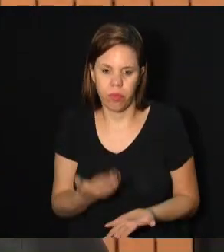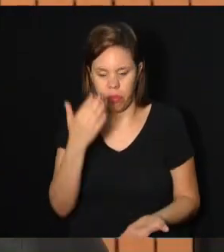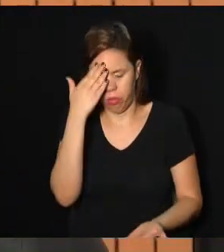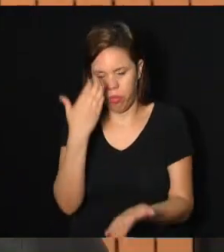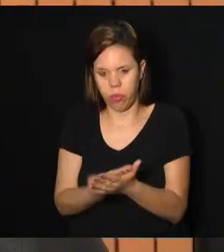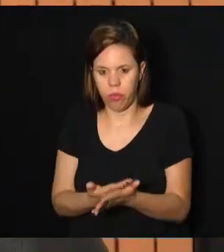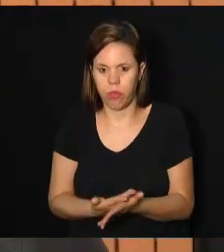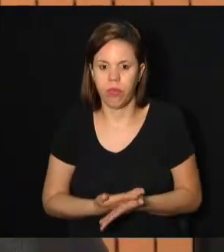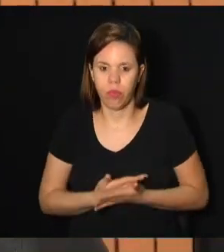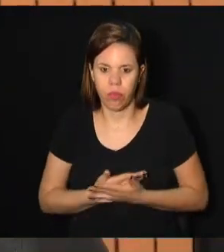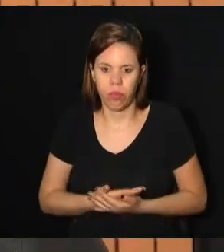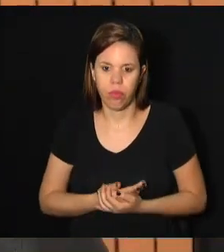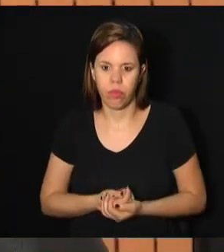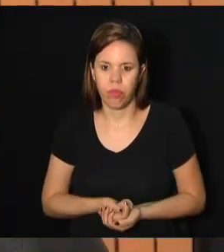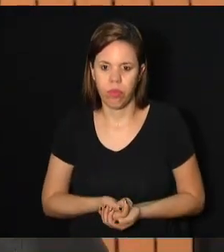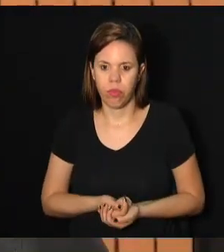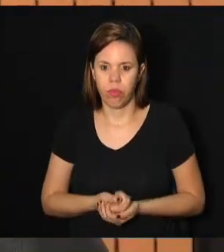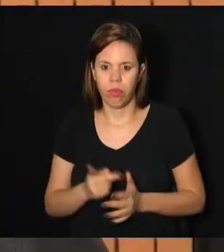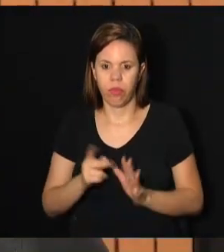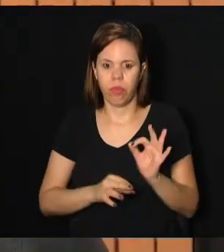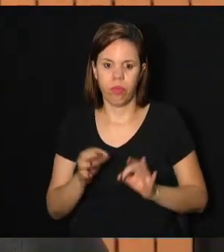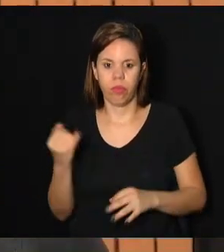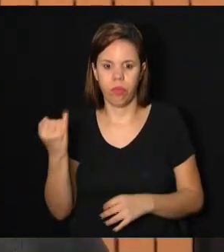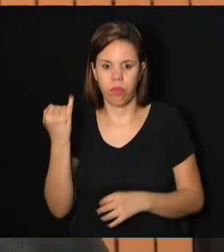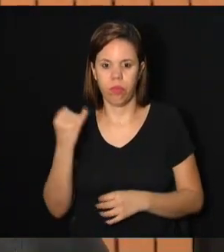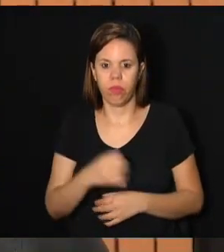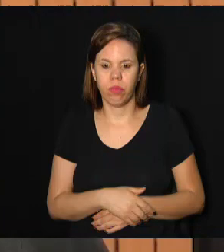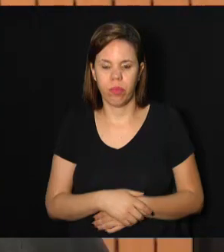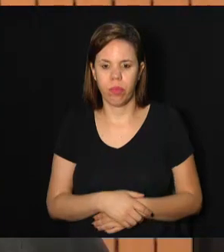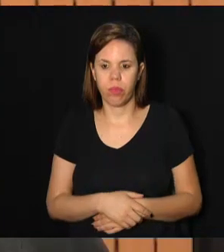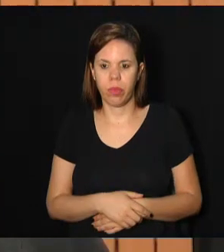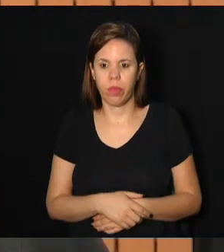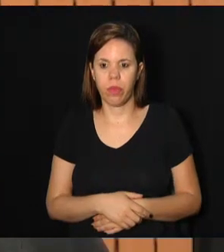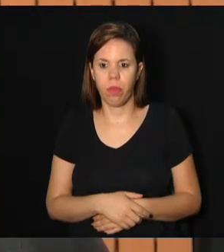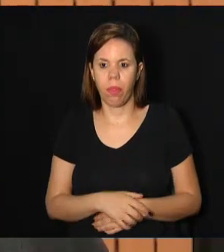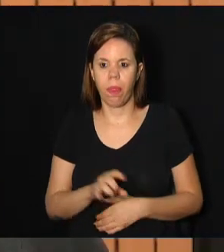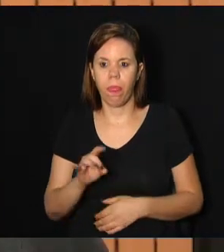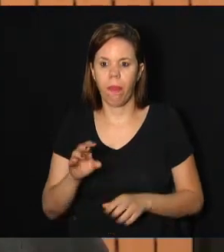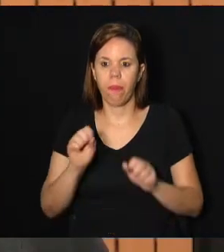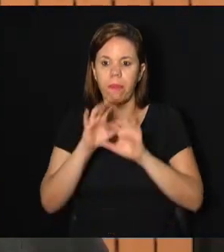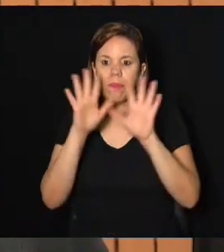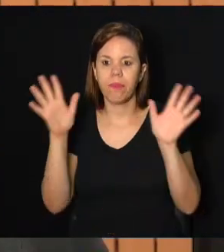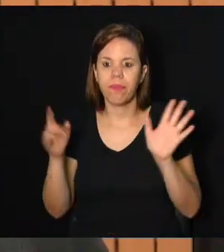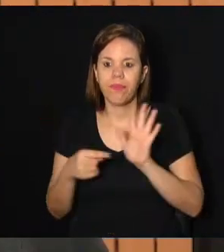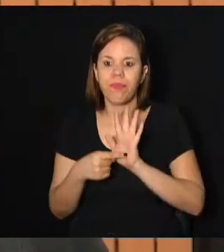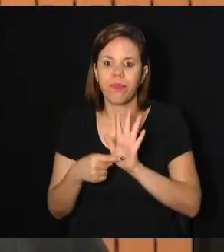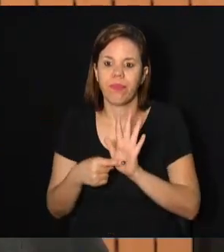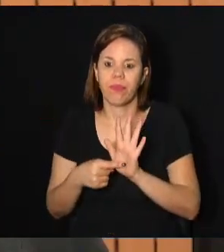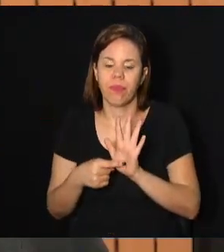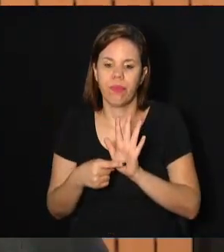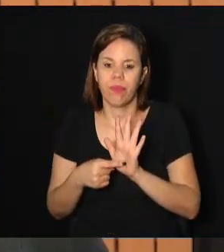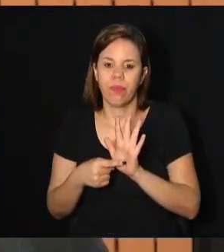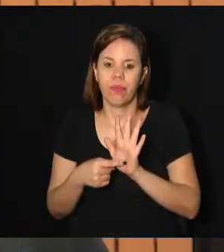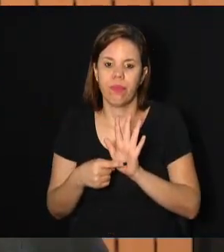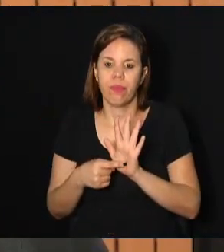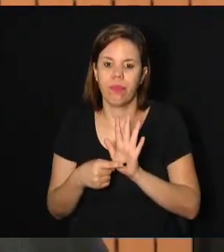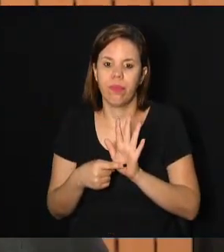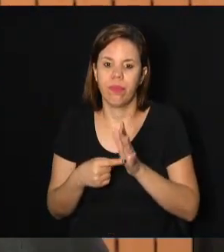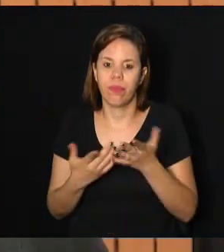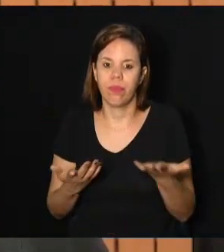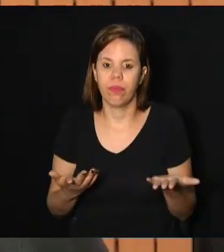que é um projeto importante. Só para esclarecer, porque apareceu esse